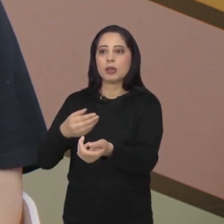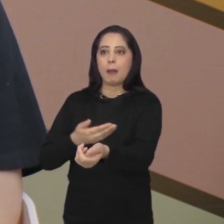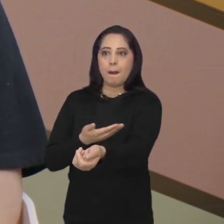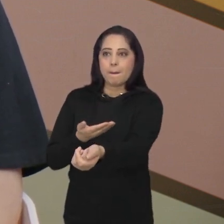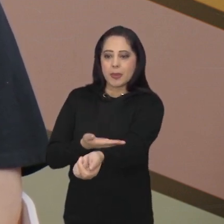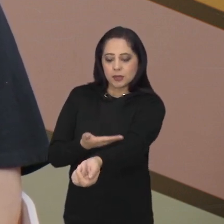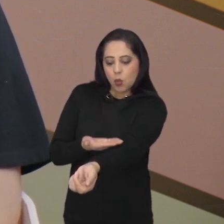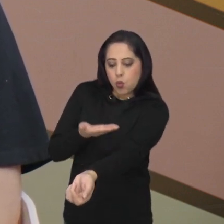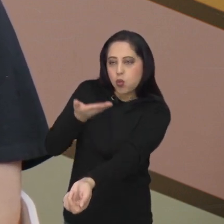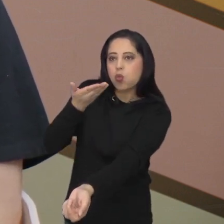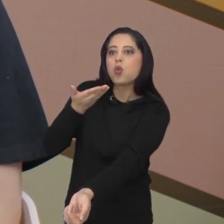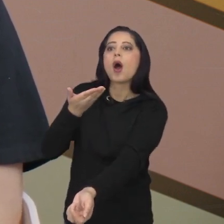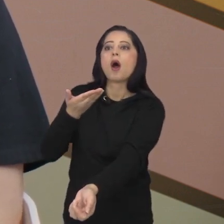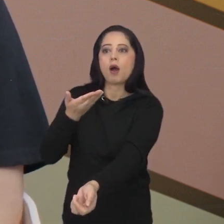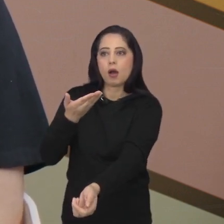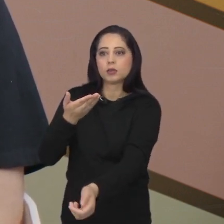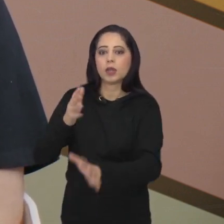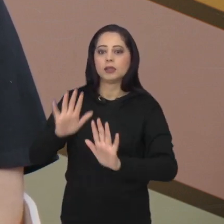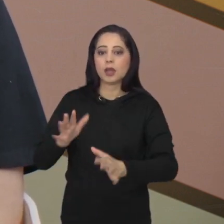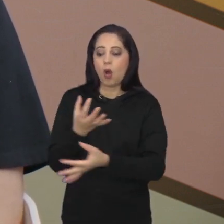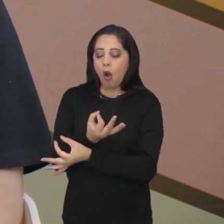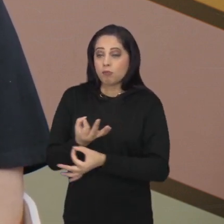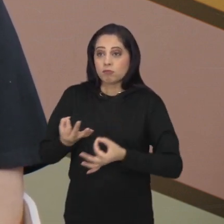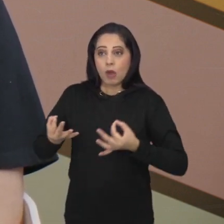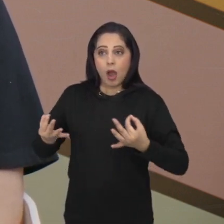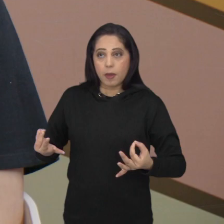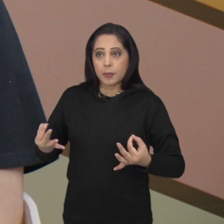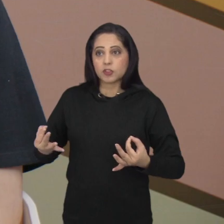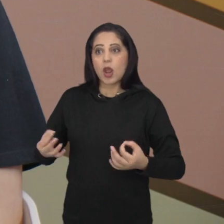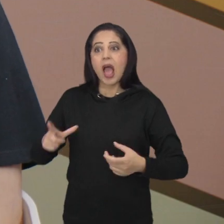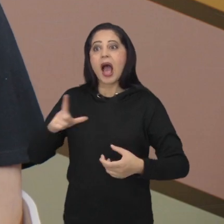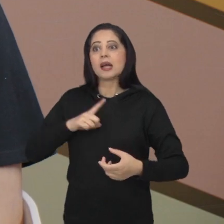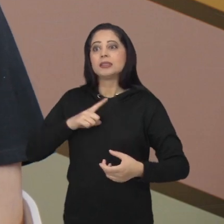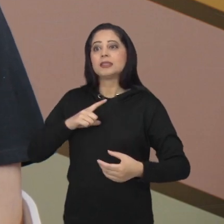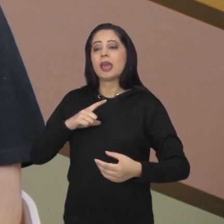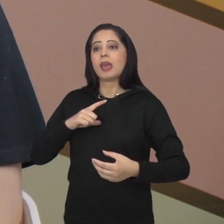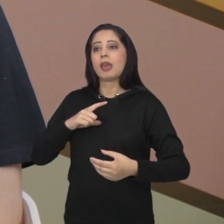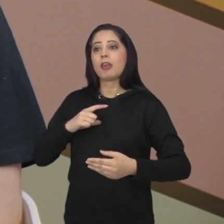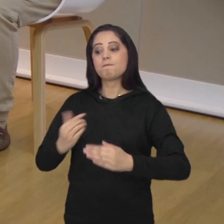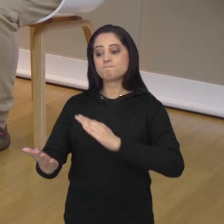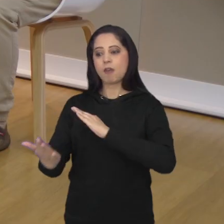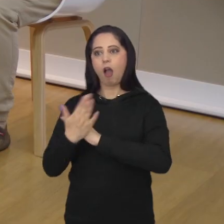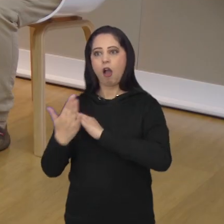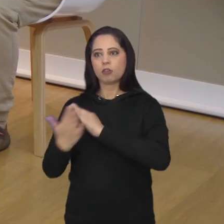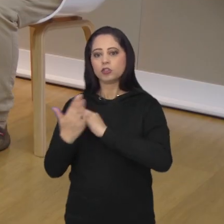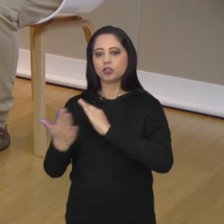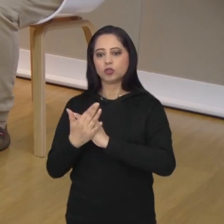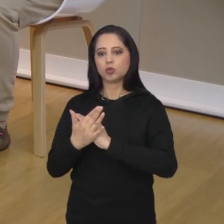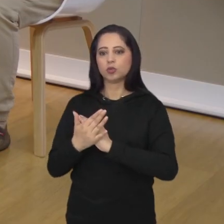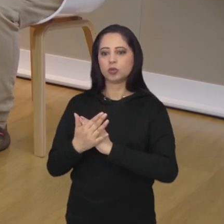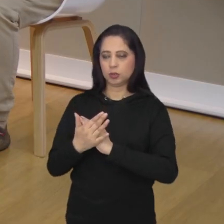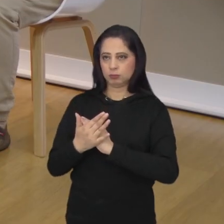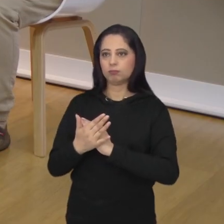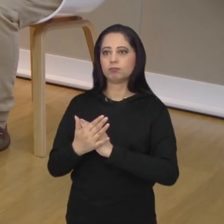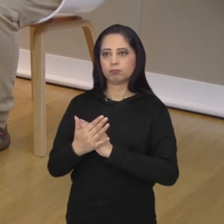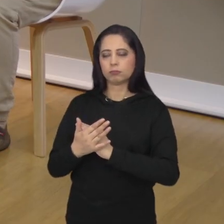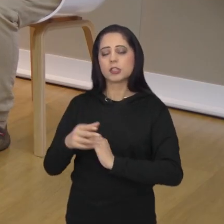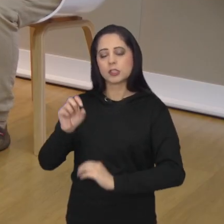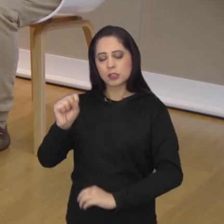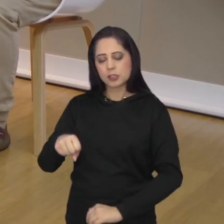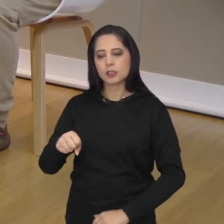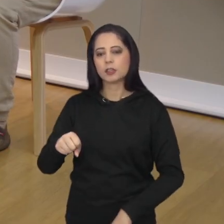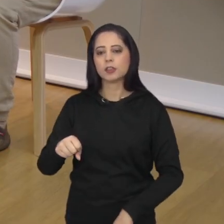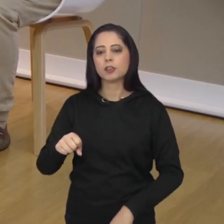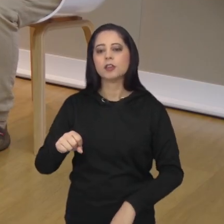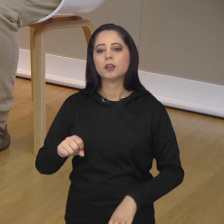hipertensão, esse tipo de coisa, né? Então, Ótimo. a meditação tem esses efeitos colaterais, vamos dizer assim, né? A gente não medita para isso,